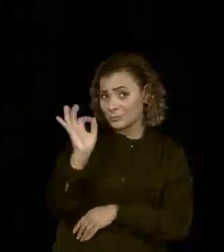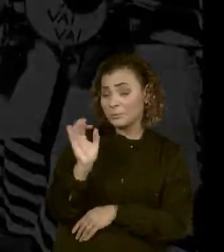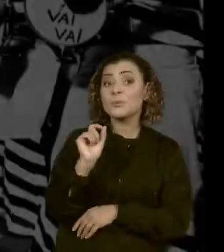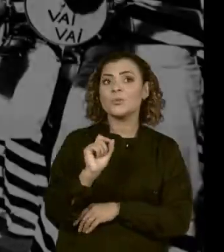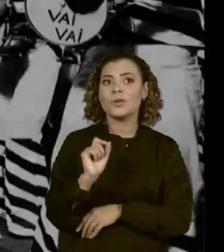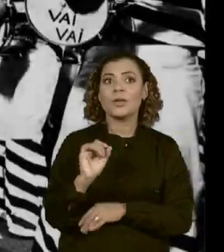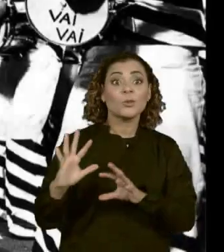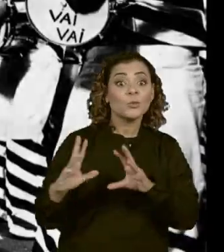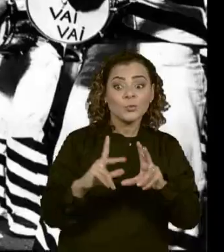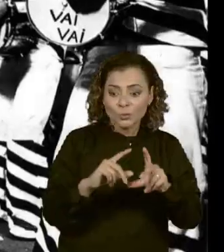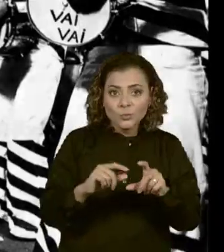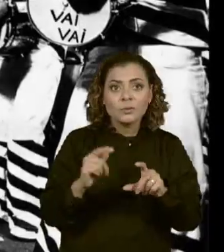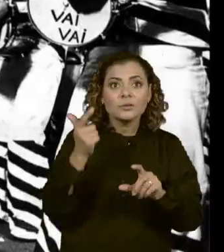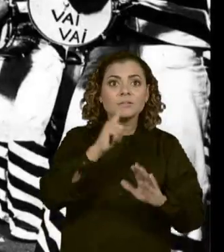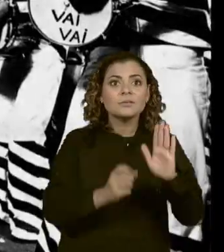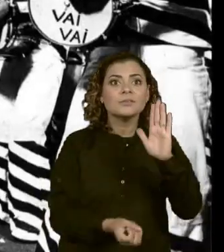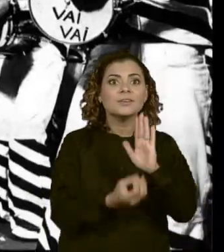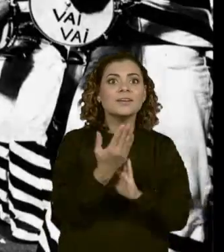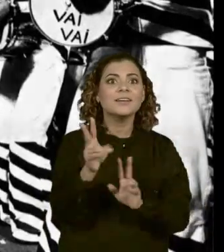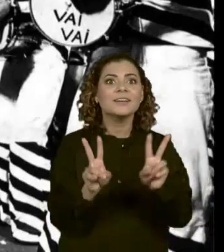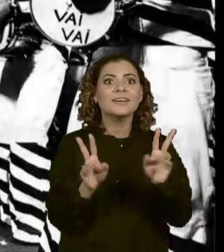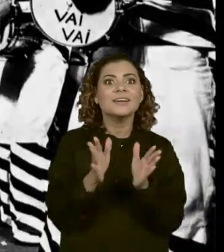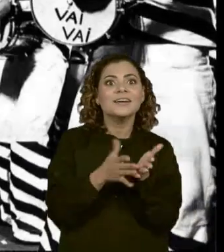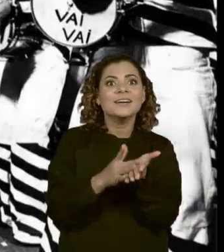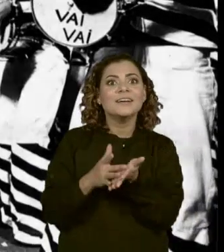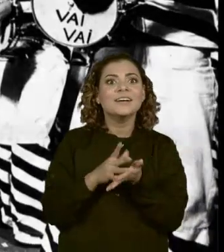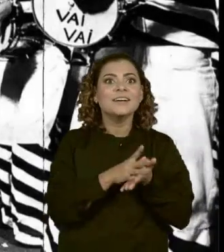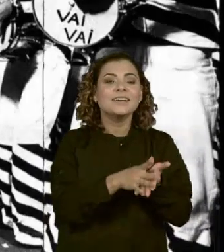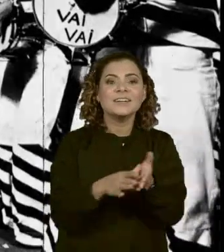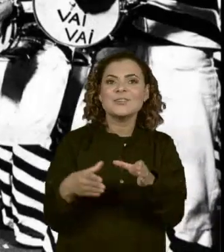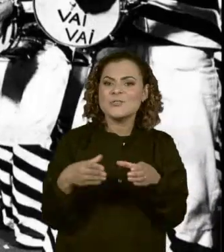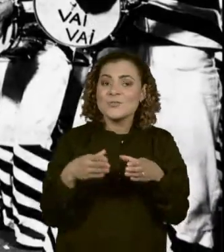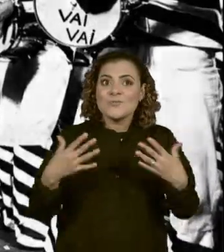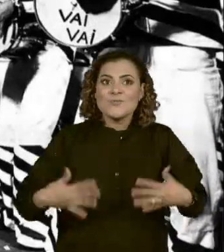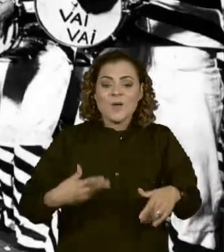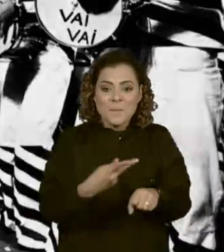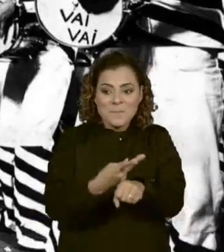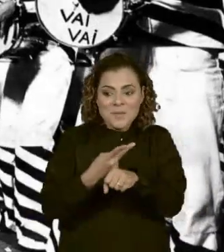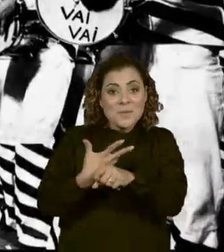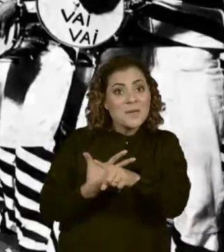ironia, usava as mesmas cores da Caicai, mas de forma invertida.